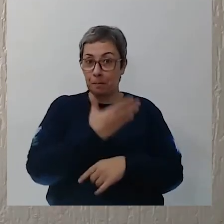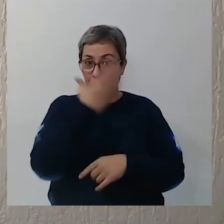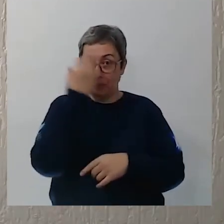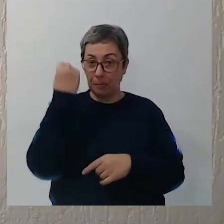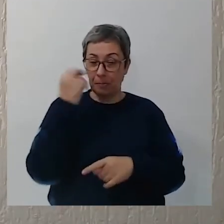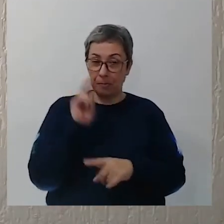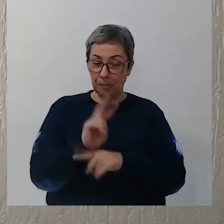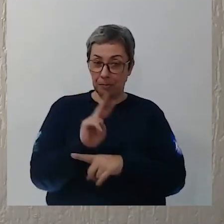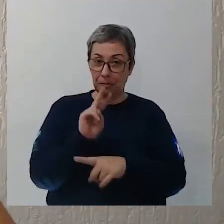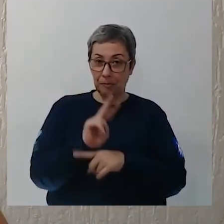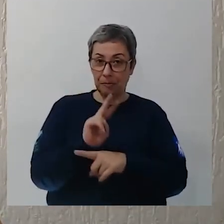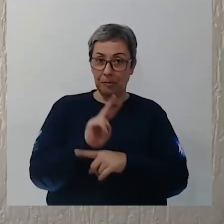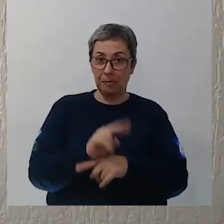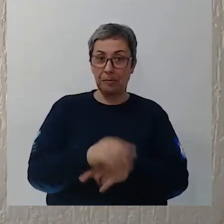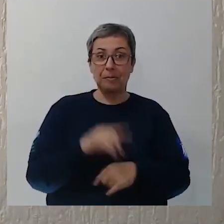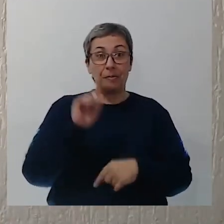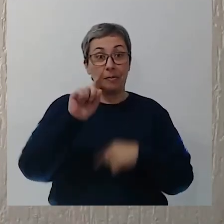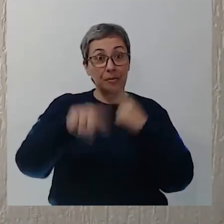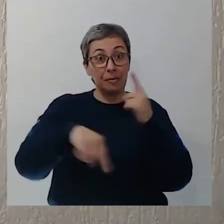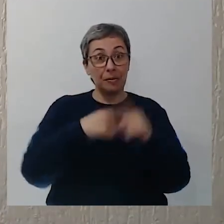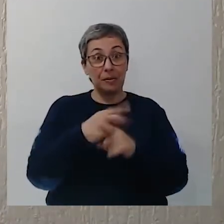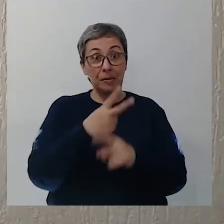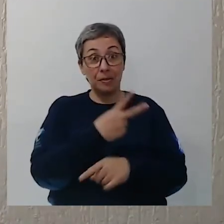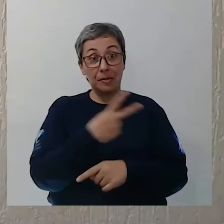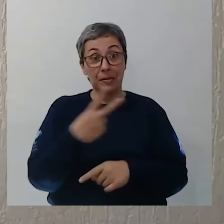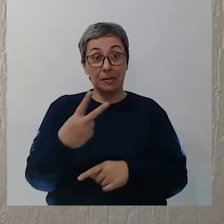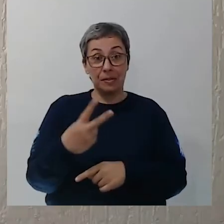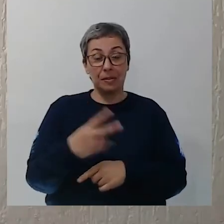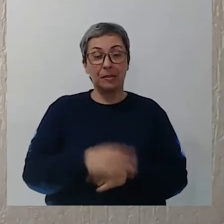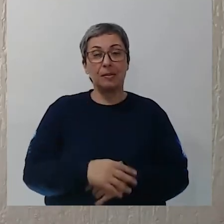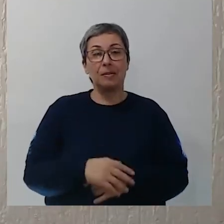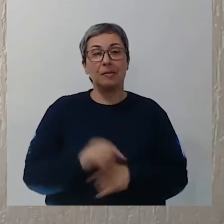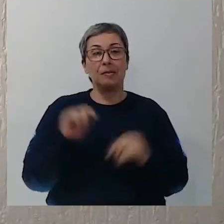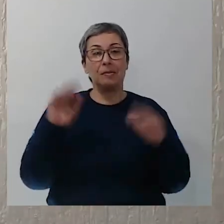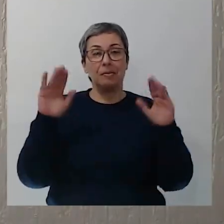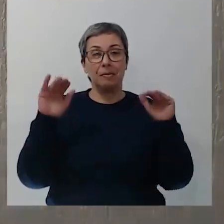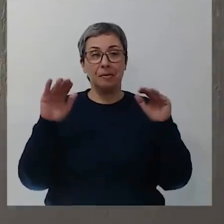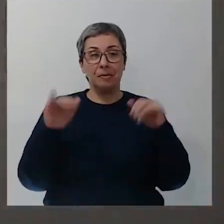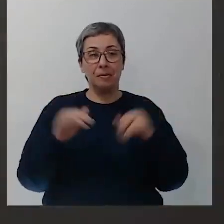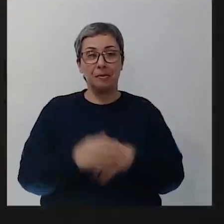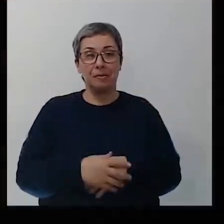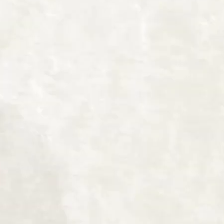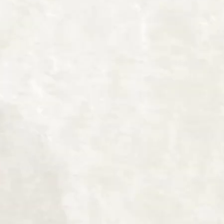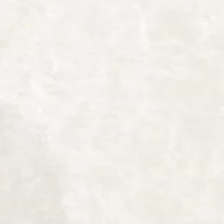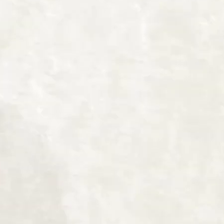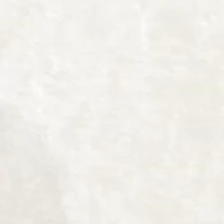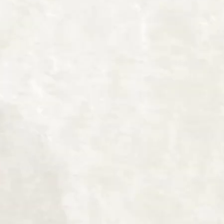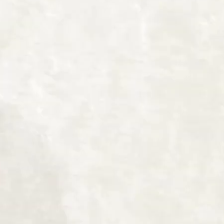E não se esqueçam, cuidem-se. Até 2022. Tchau, tchau.